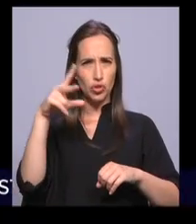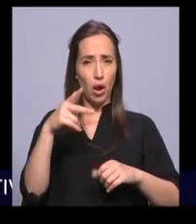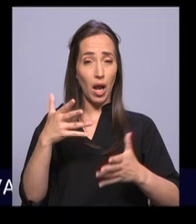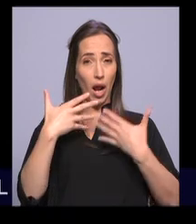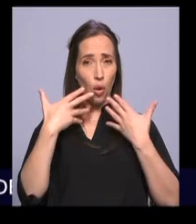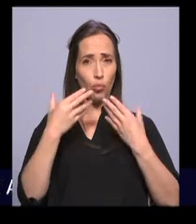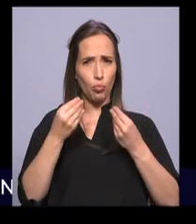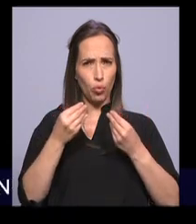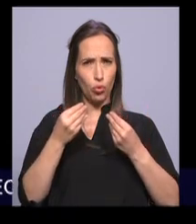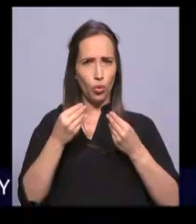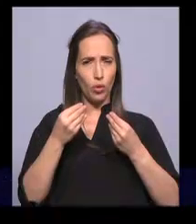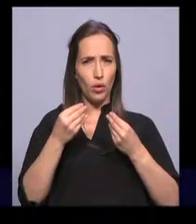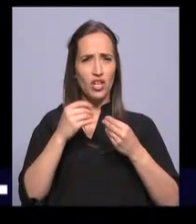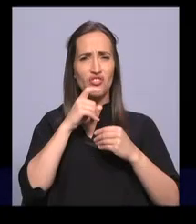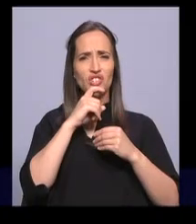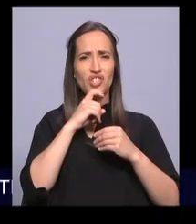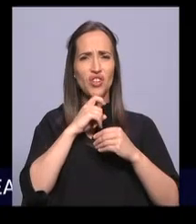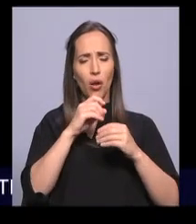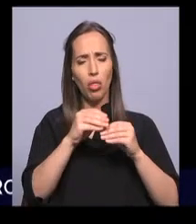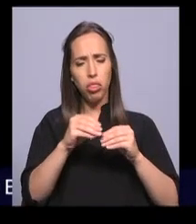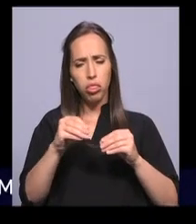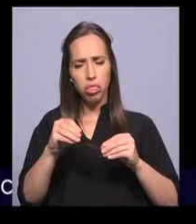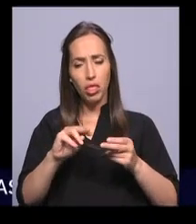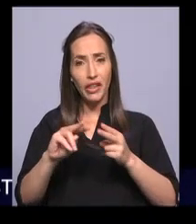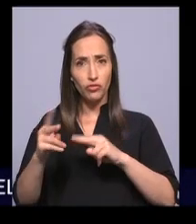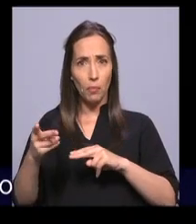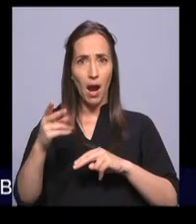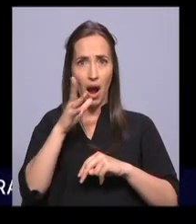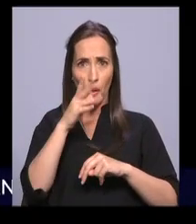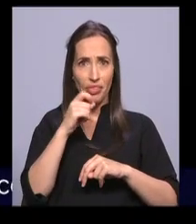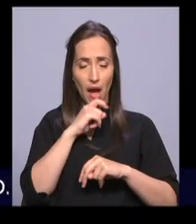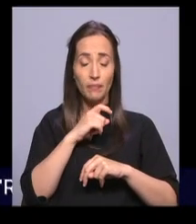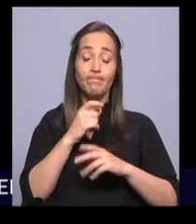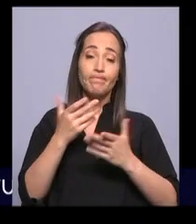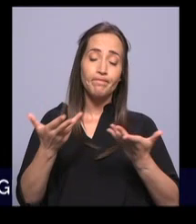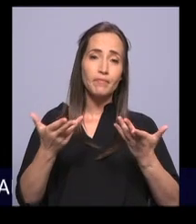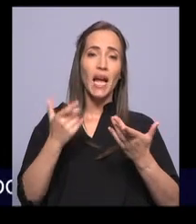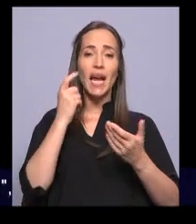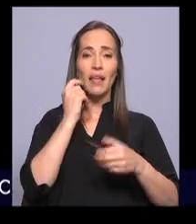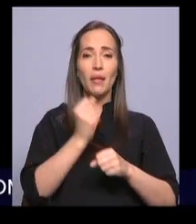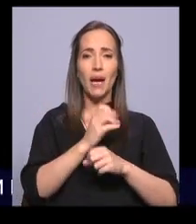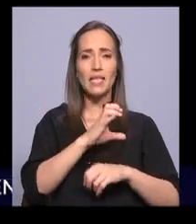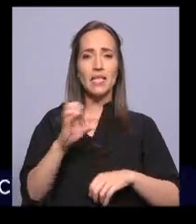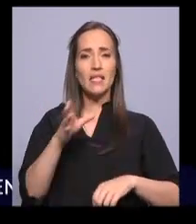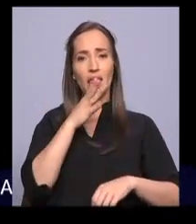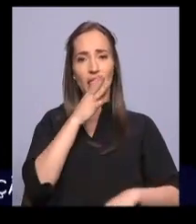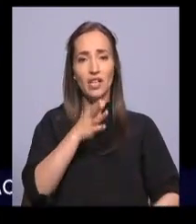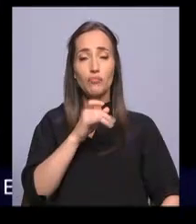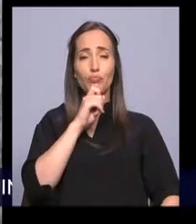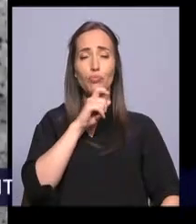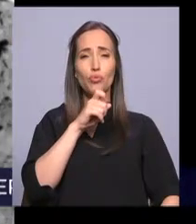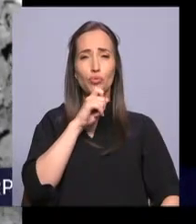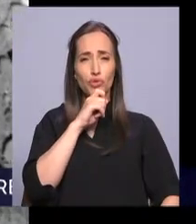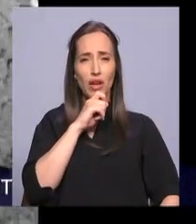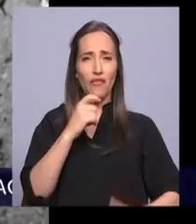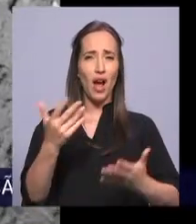para derreter um bocadinho daquele gelo à superfície e transformar em água? Pois, o que dizem os astrónomos é o seguinte: provavelmente este calor veio do decaimento de